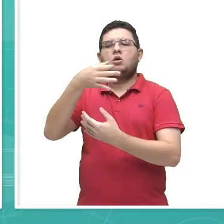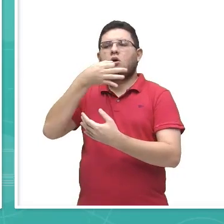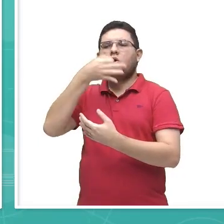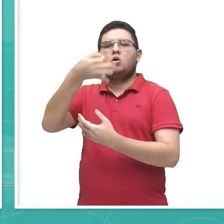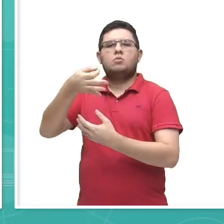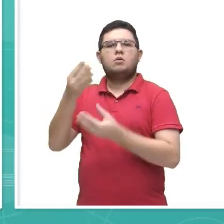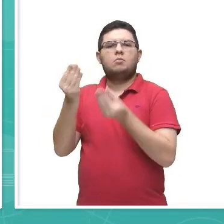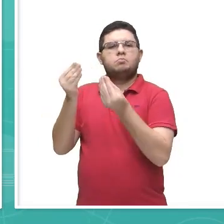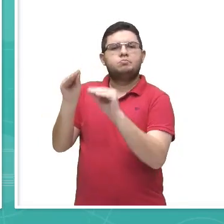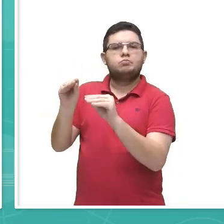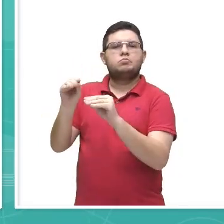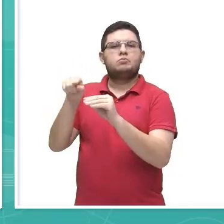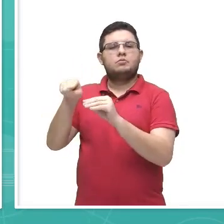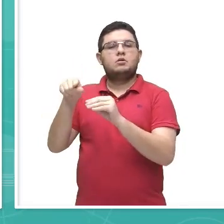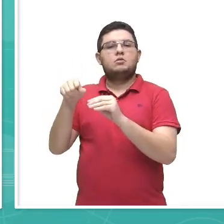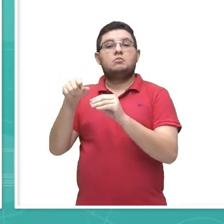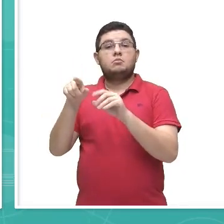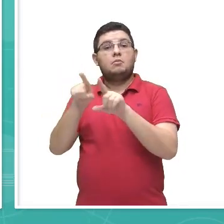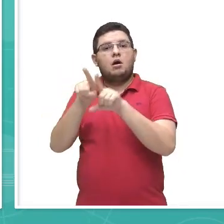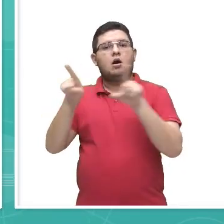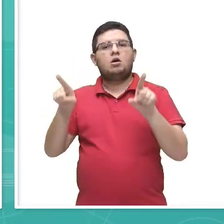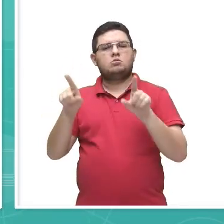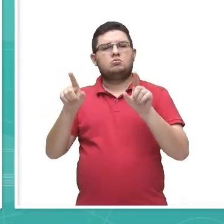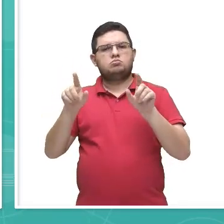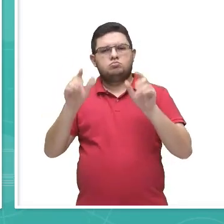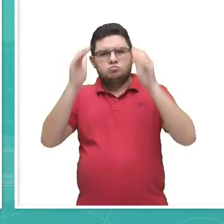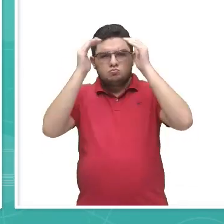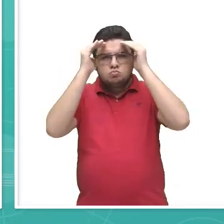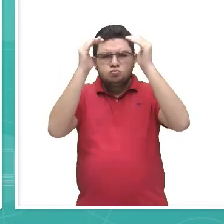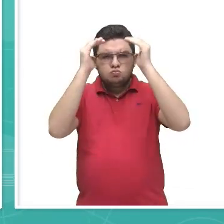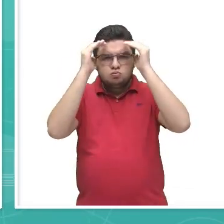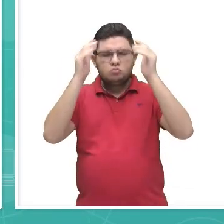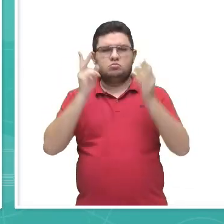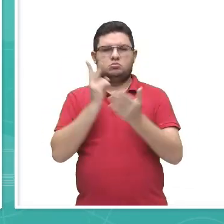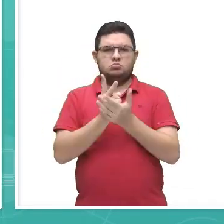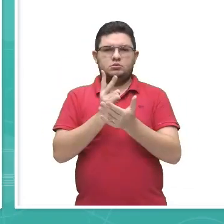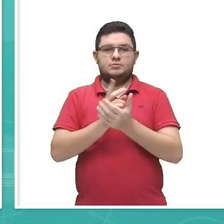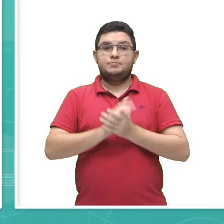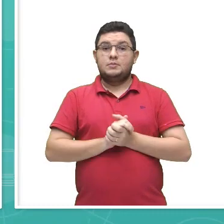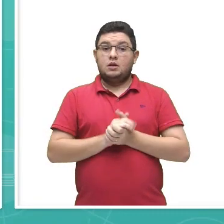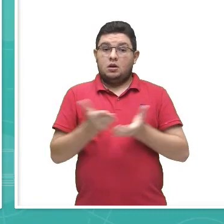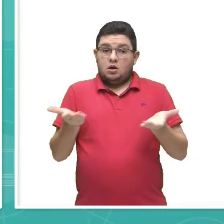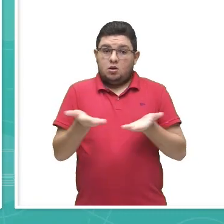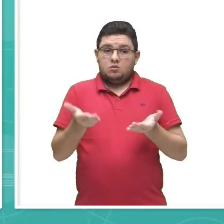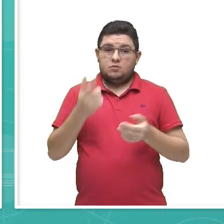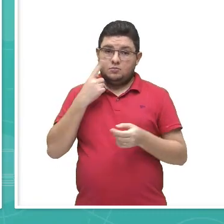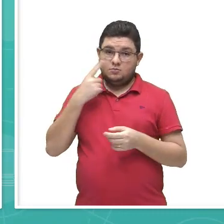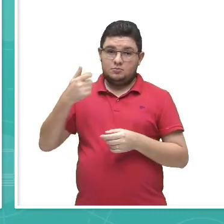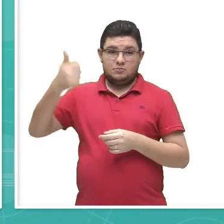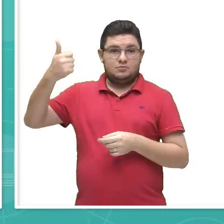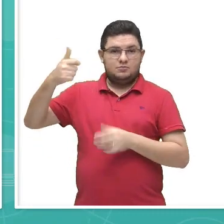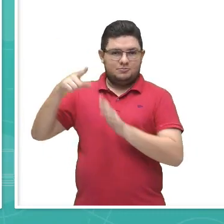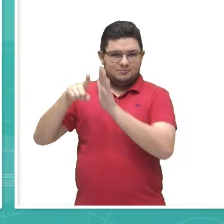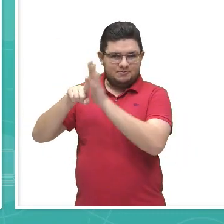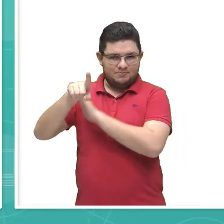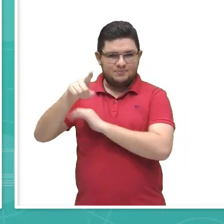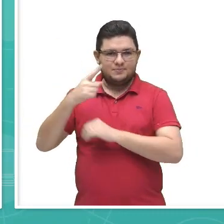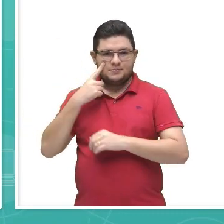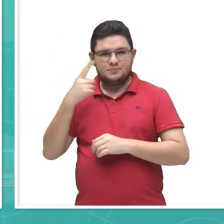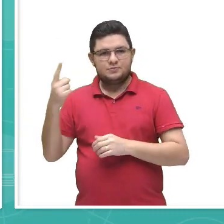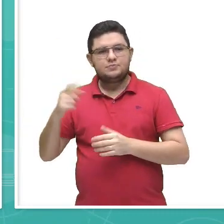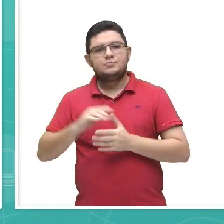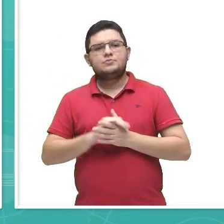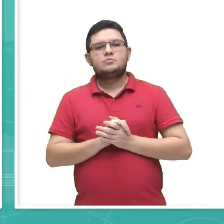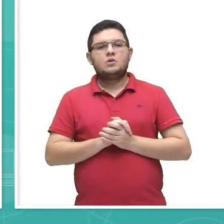bem? Mas sempre com muito respeito. Vamos dar uma olhada, então, na nossa primeira pergunta. Então, olha só, acompanhem